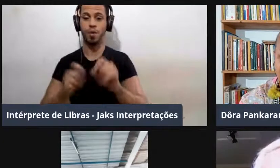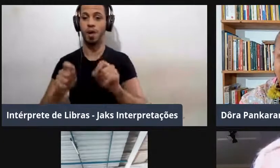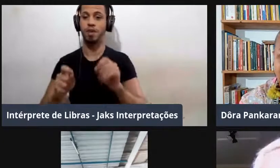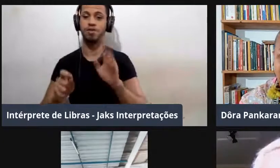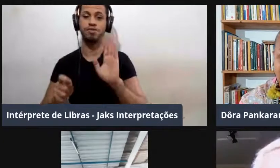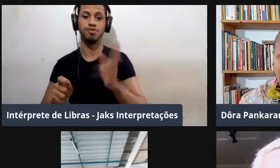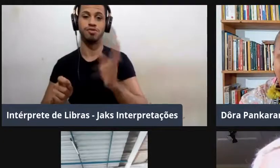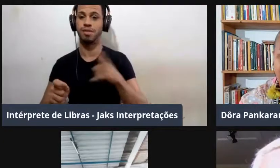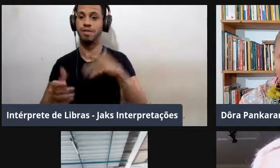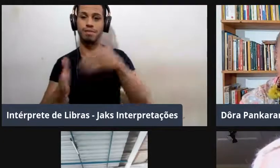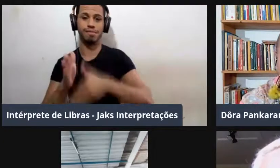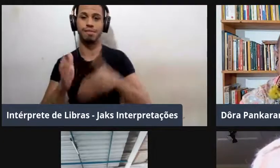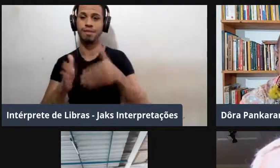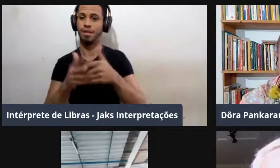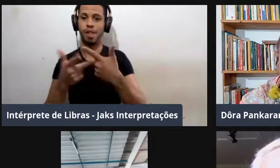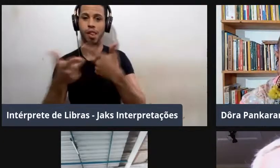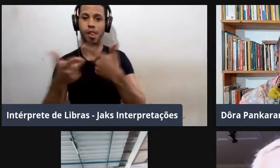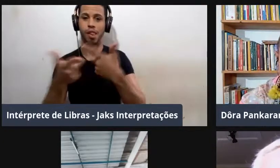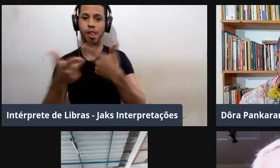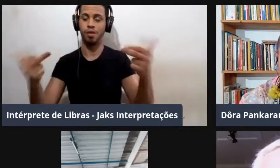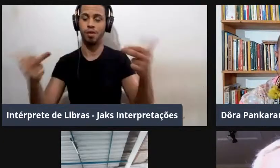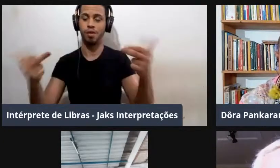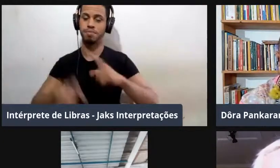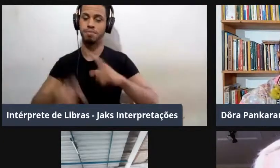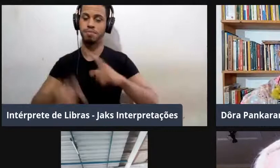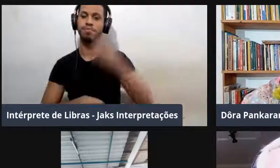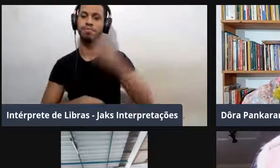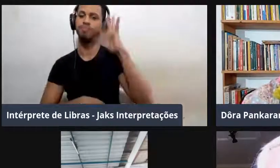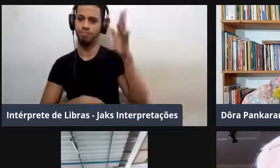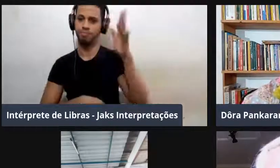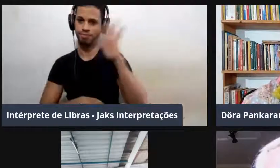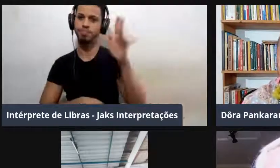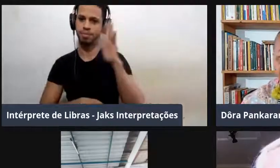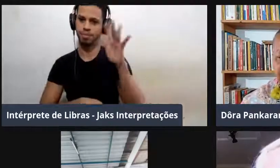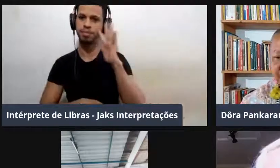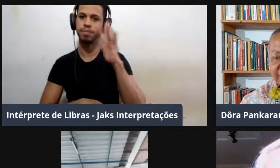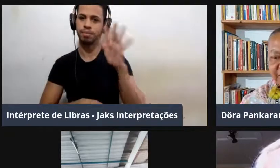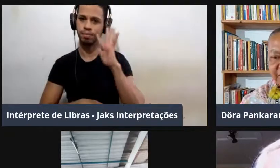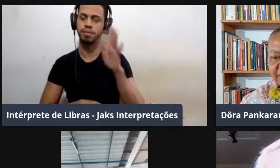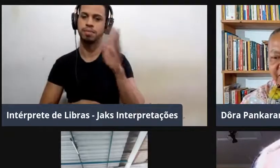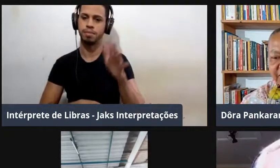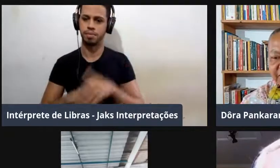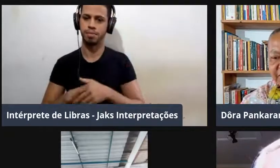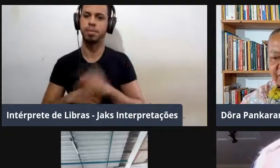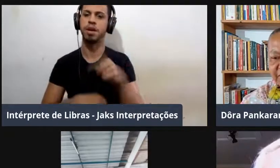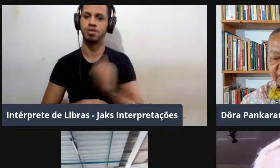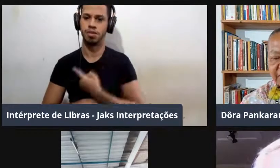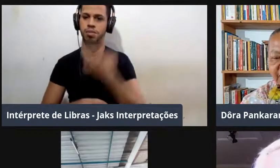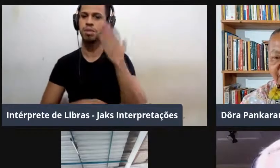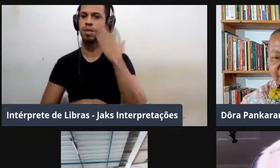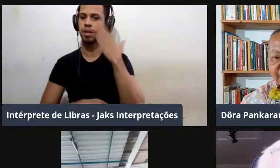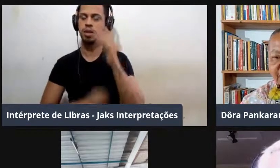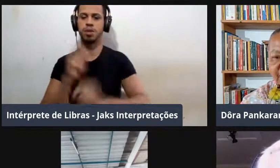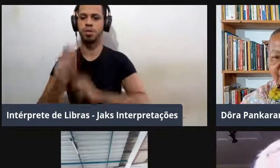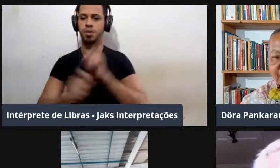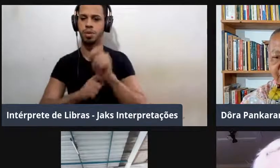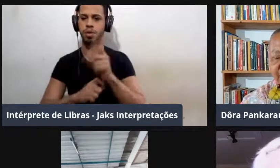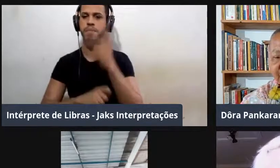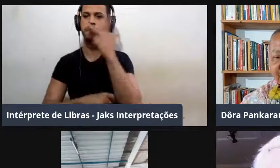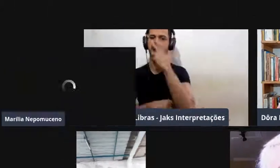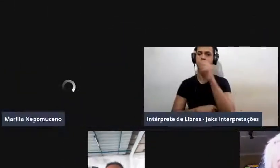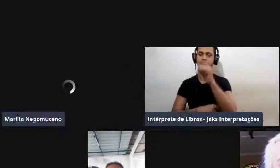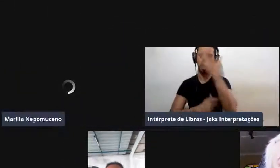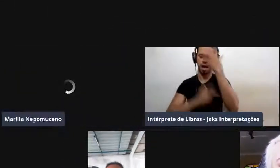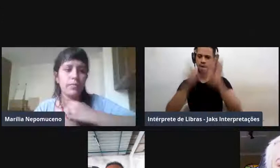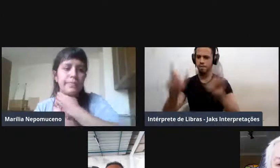gente refletir, né? E eu estou vendo também aqui que as pessoas também estão fazendo alguns